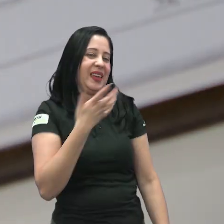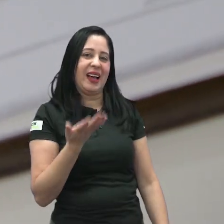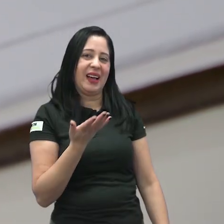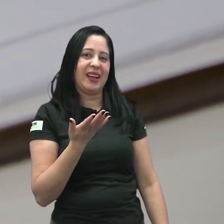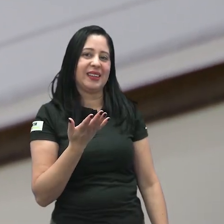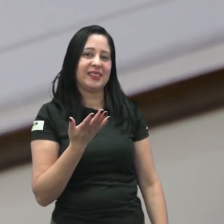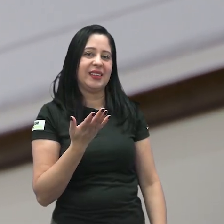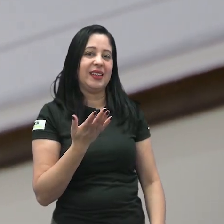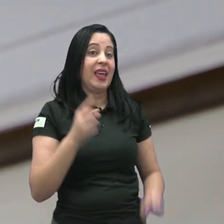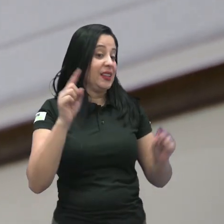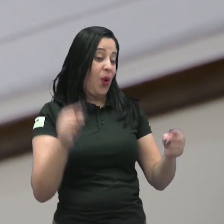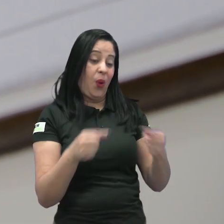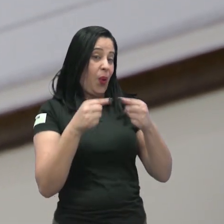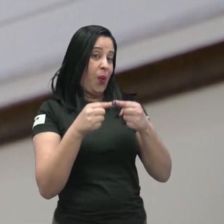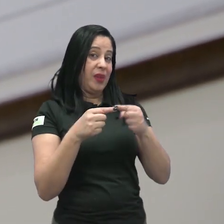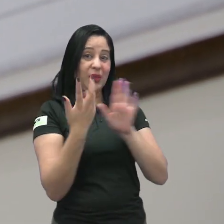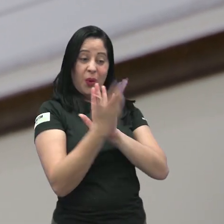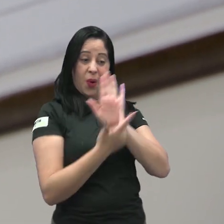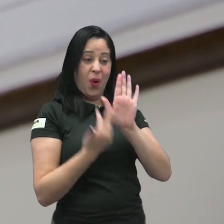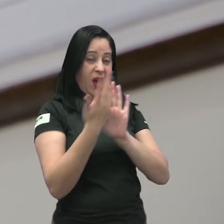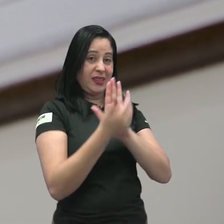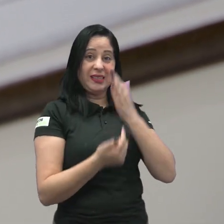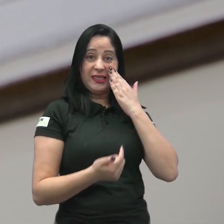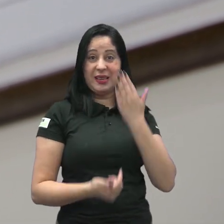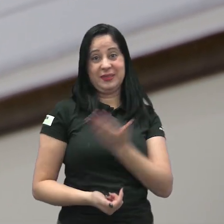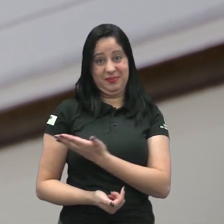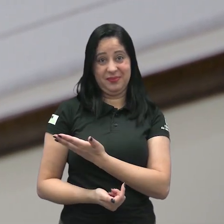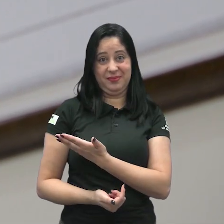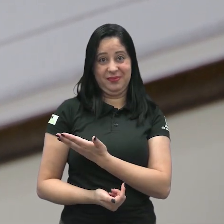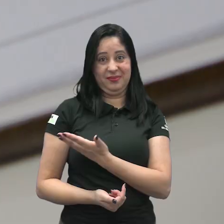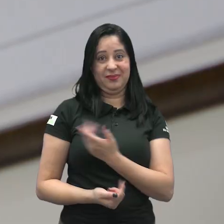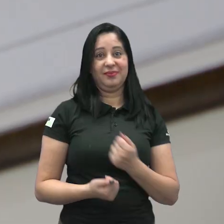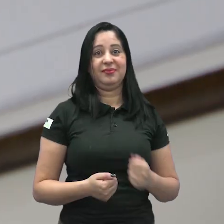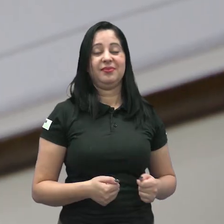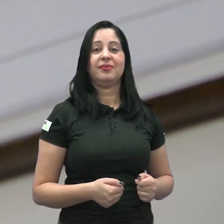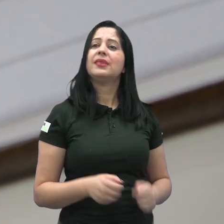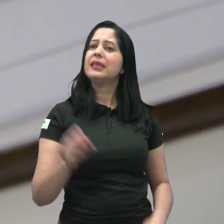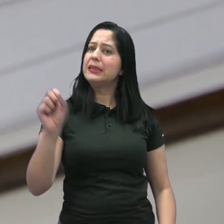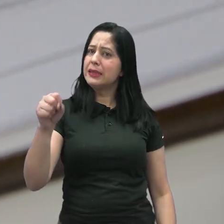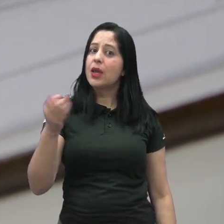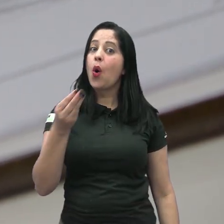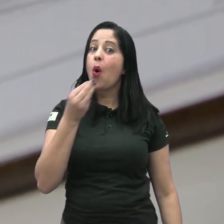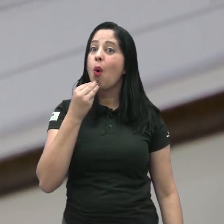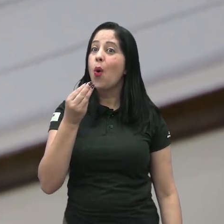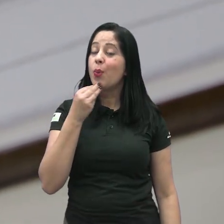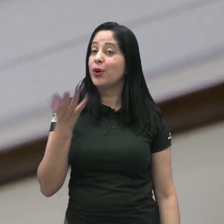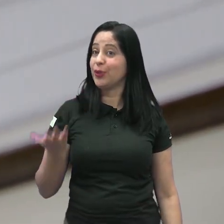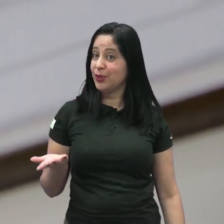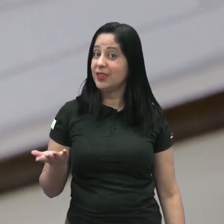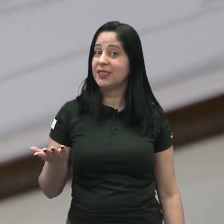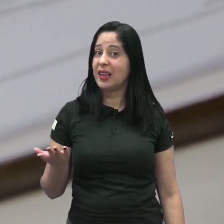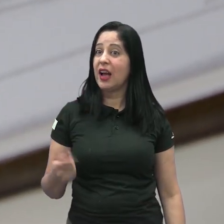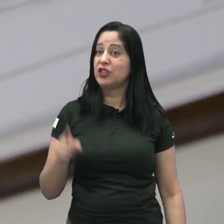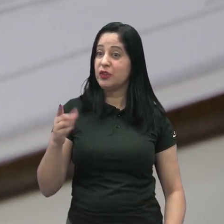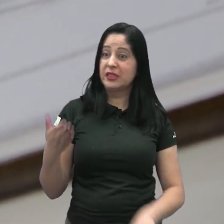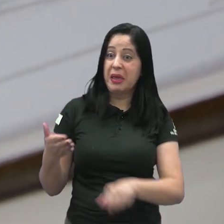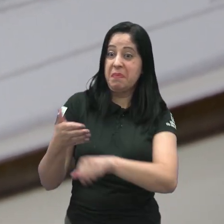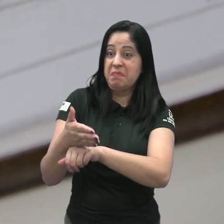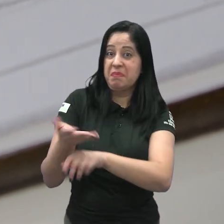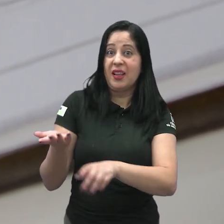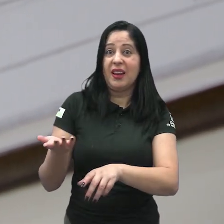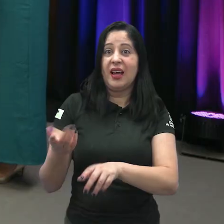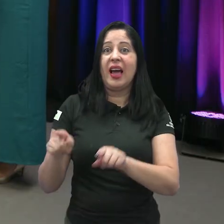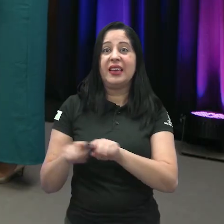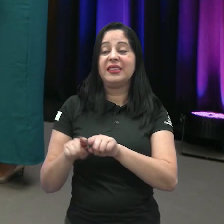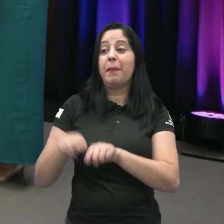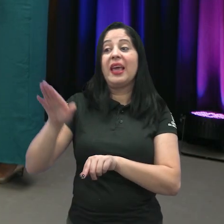e combinou certinho com a caricatura, né? Que a caricatura Legal. É isso, né? Ou seja, a oportunidade apareceu pro artista, você foi lá, agarrou e levou